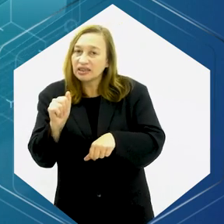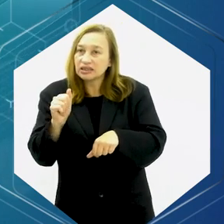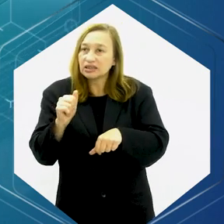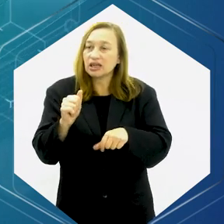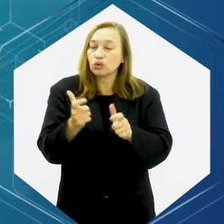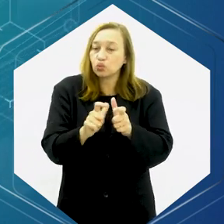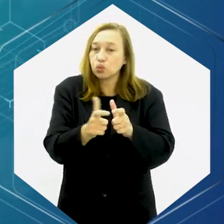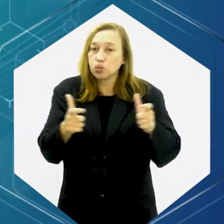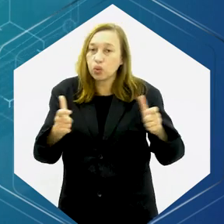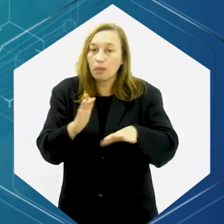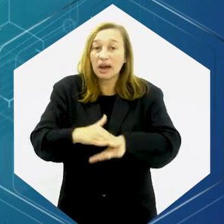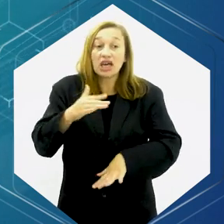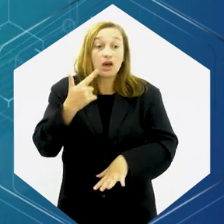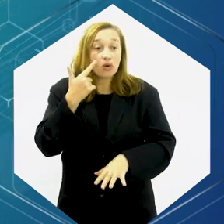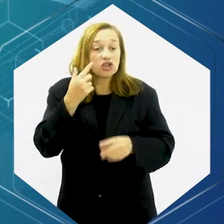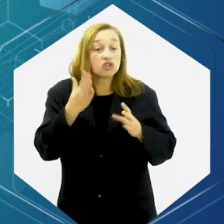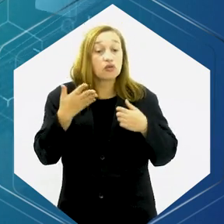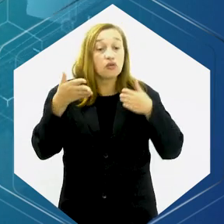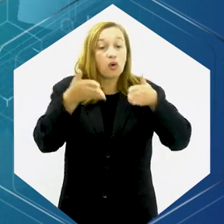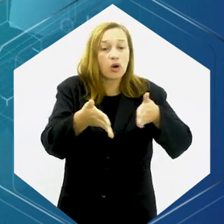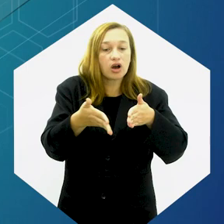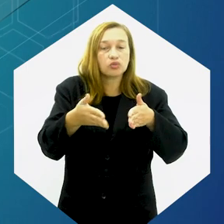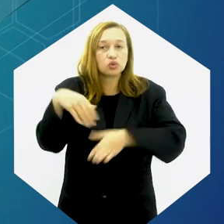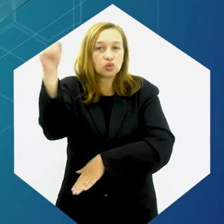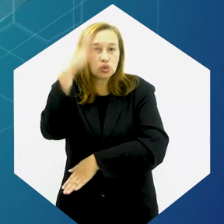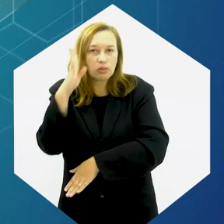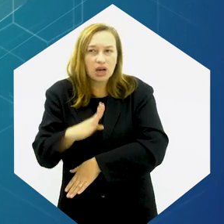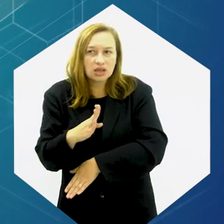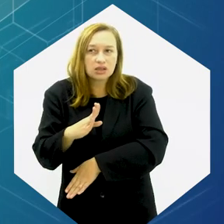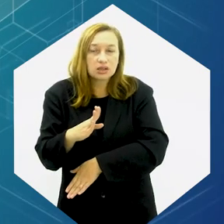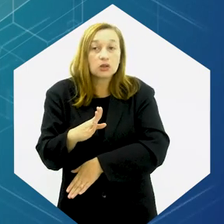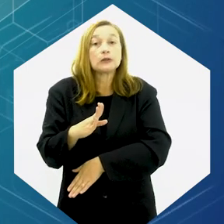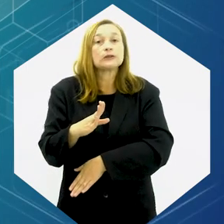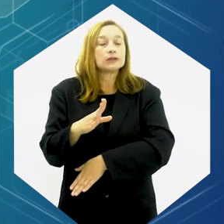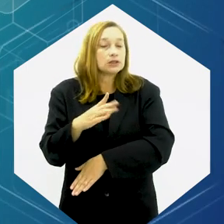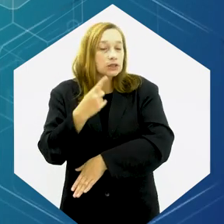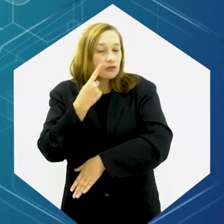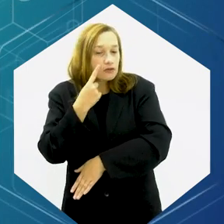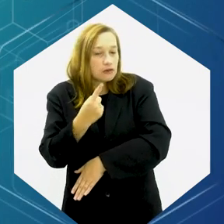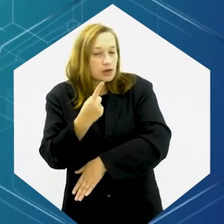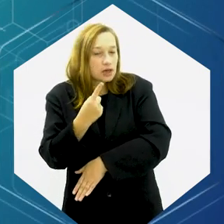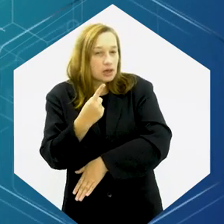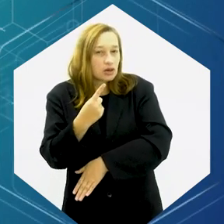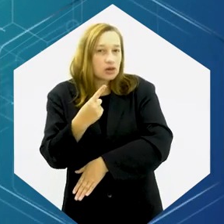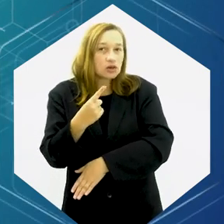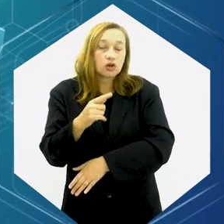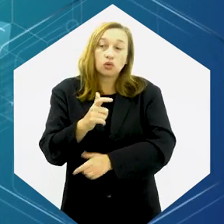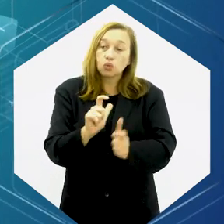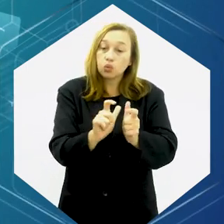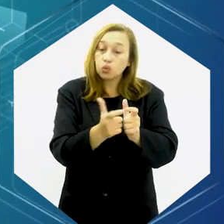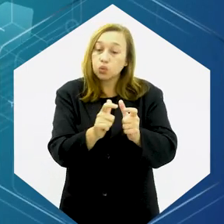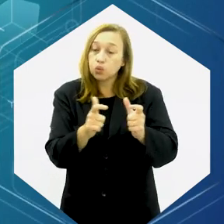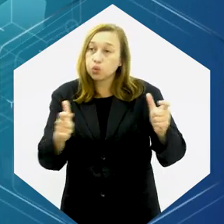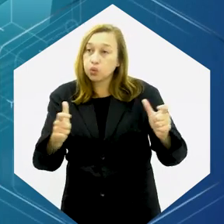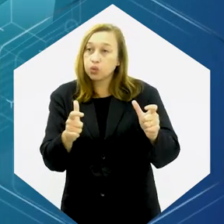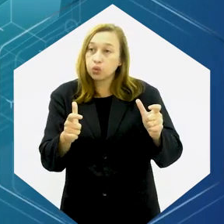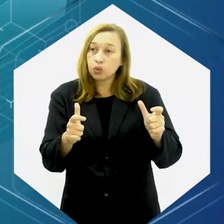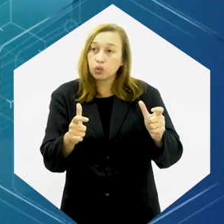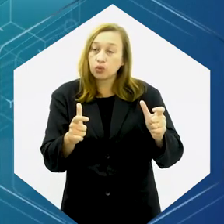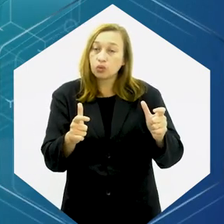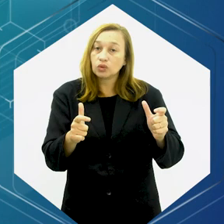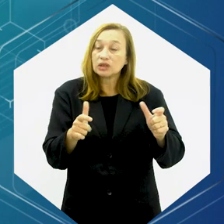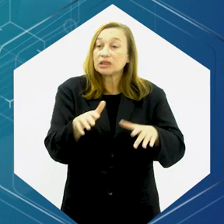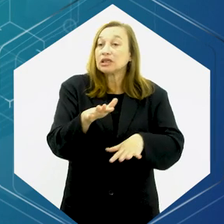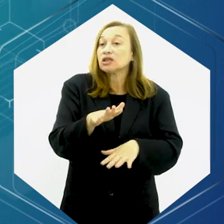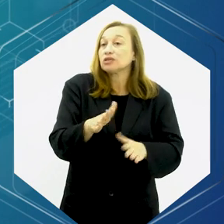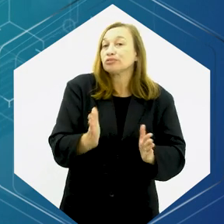quando nós olhamos para dentro do Brasil né Há evidências Eh que sugerem que essa prevalência ela vem aumentando mais eh na